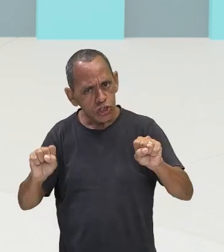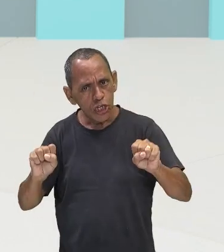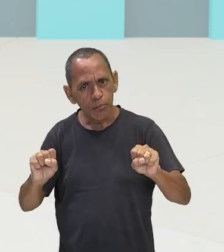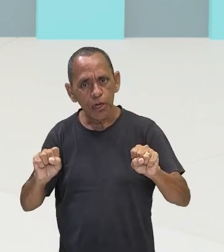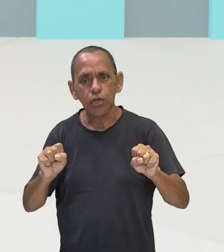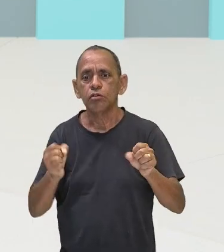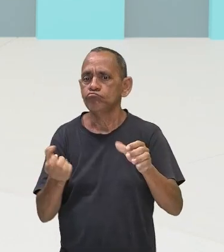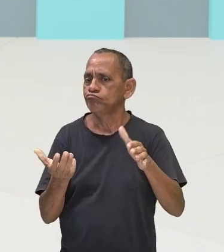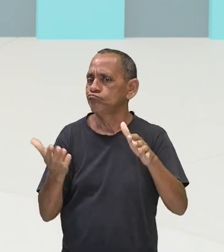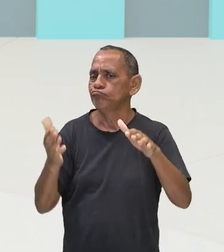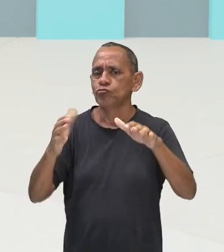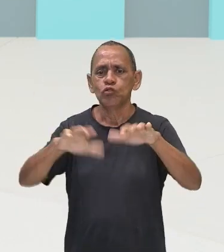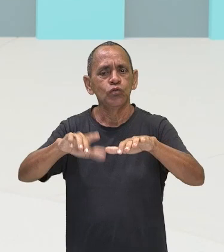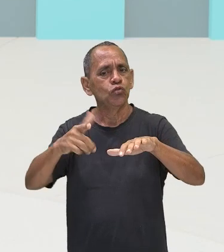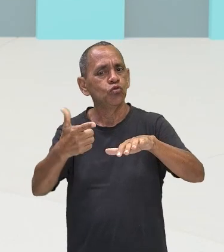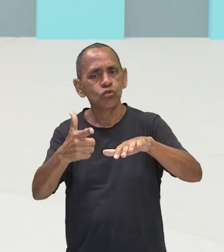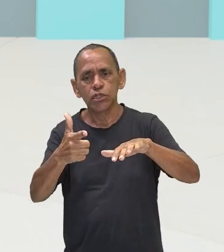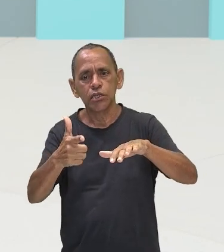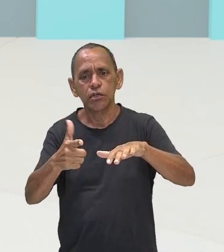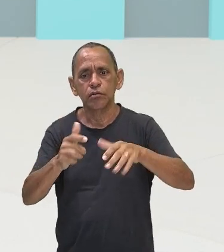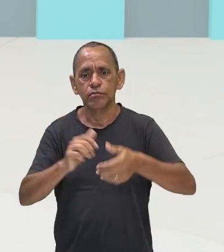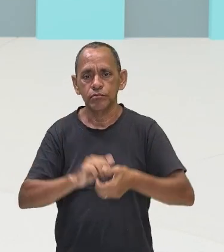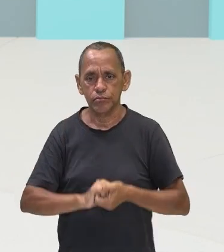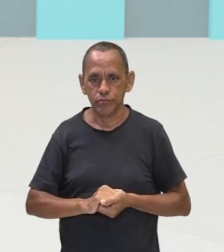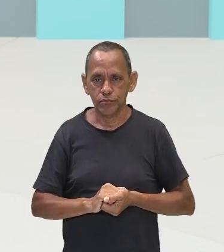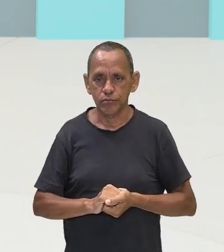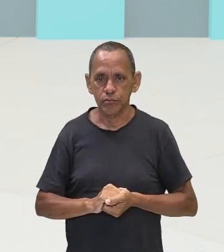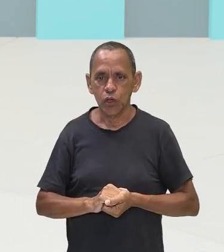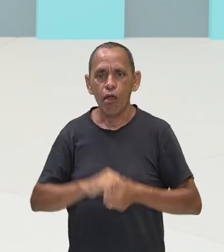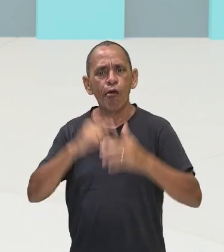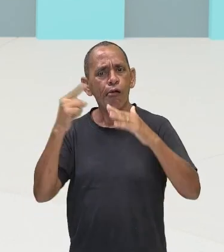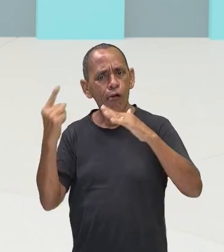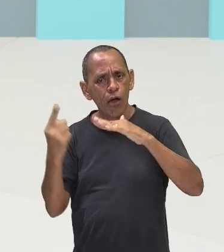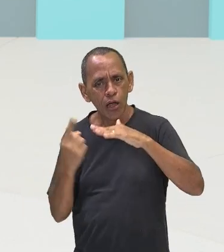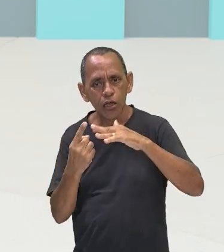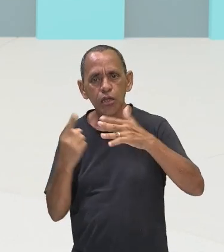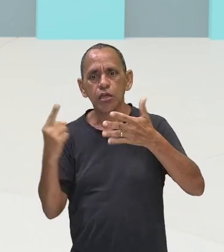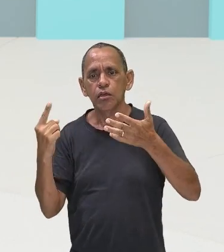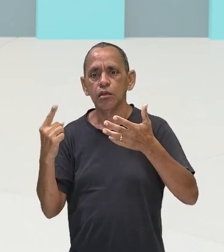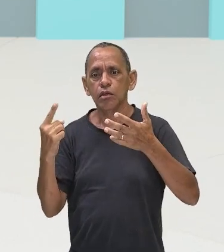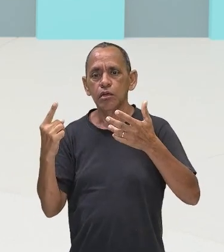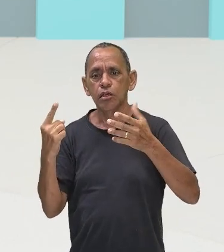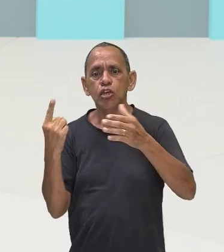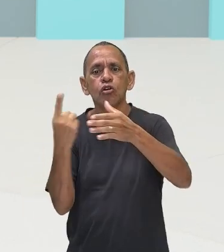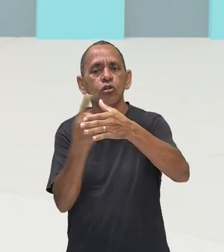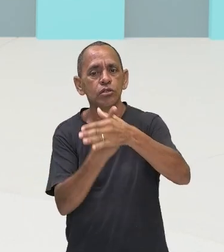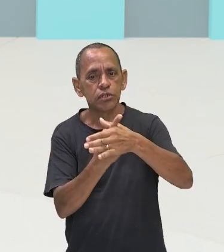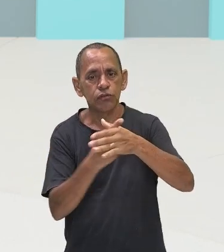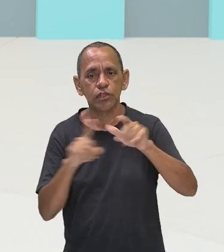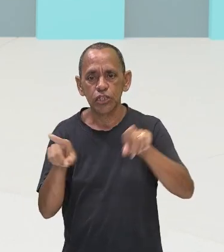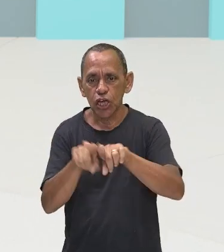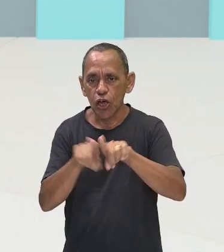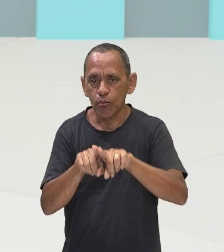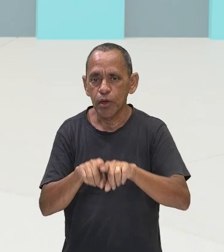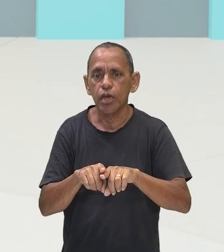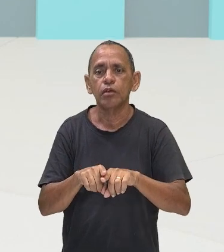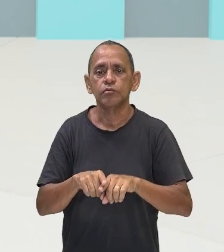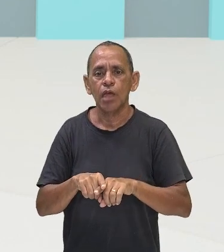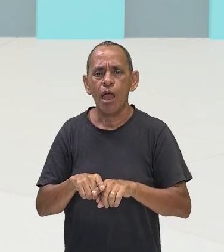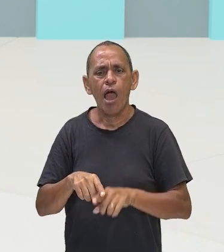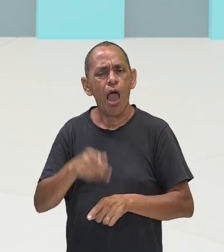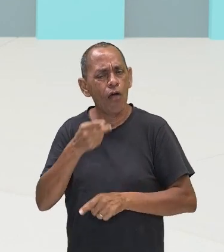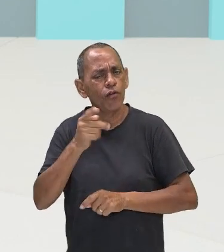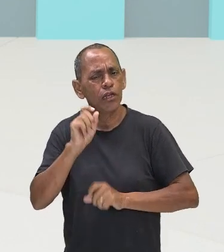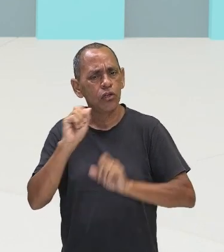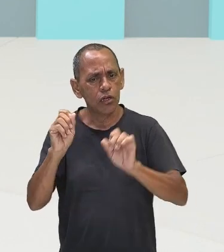continuo a ideia, ou seja, eu posso fazer uma enumeração de fatores. Nossa, eu falei que políticas públicas são isso, isso,